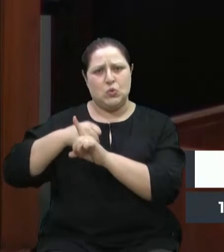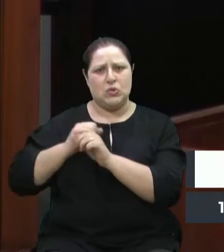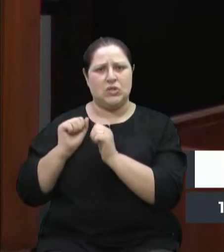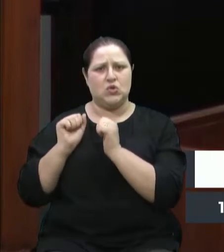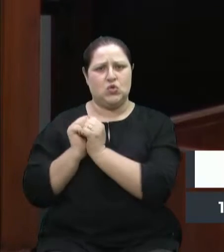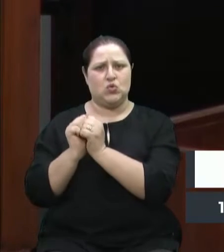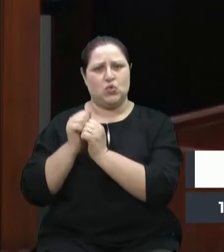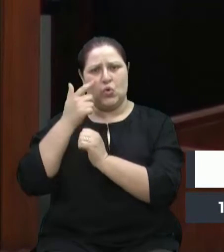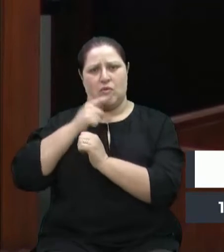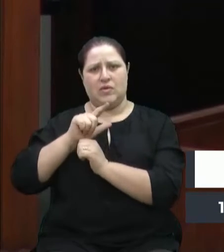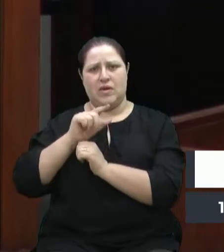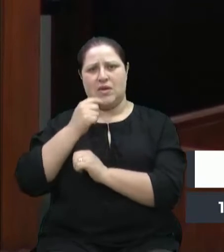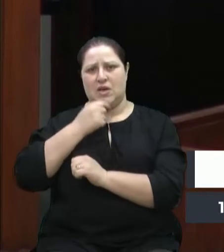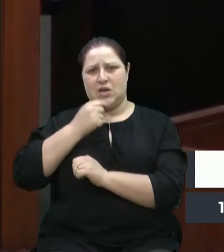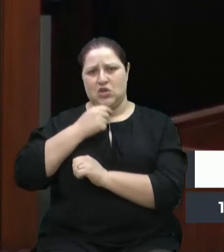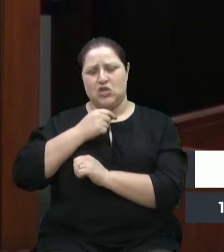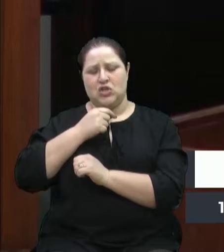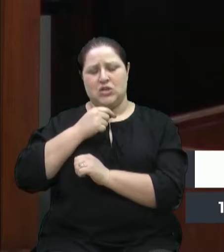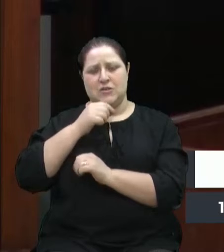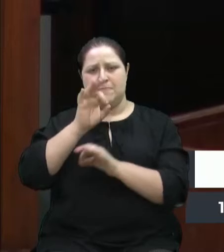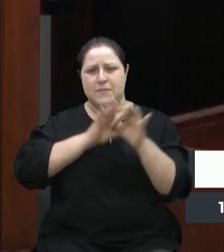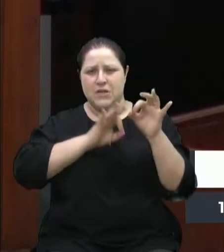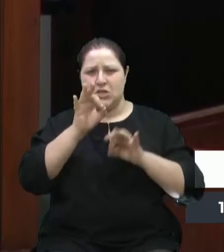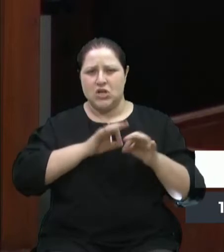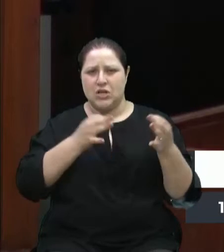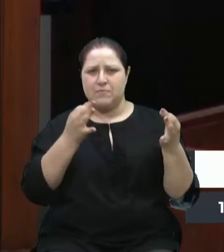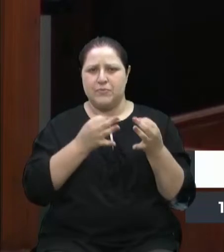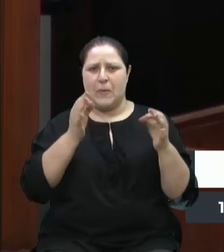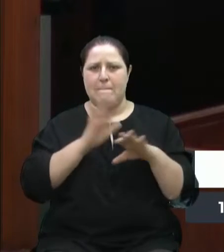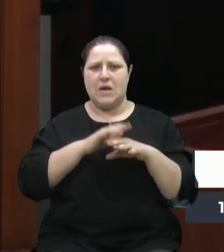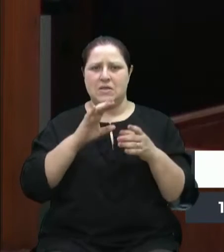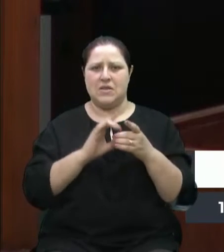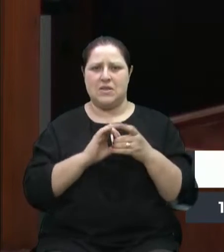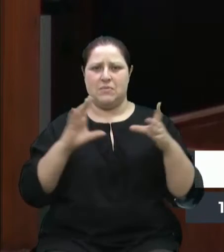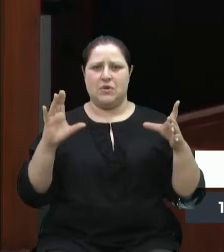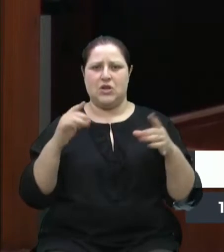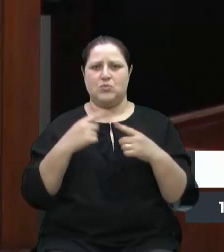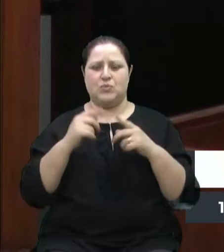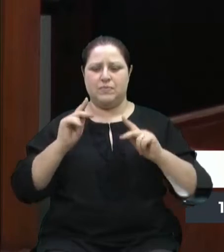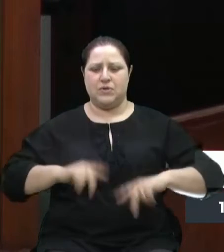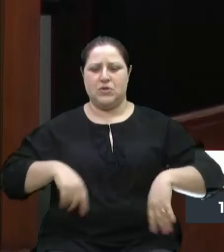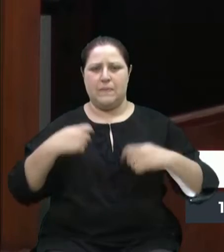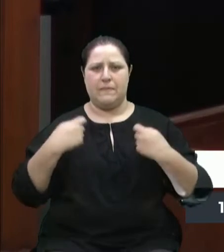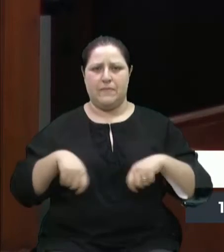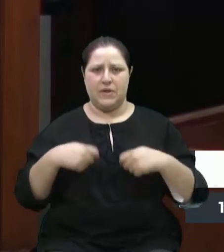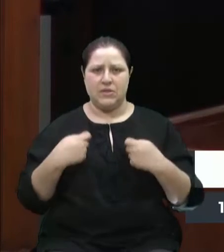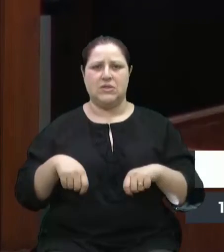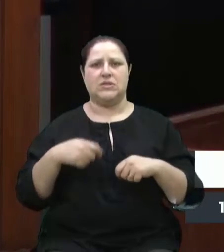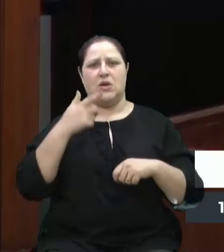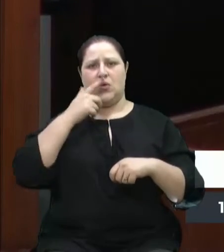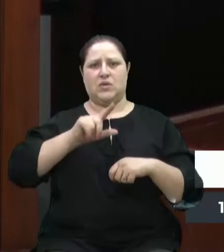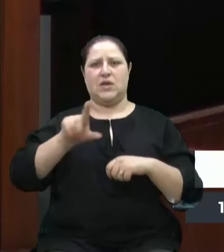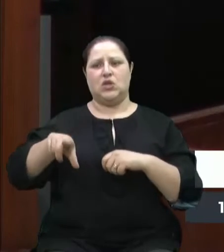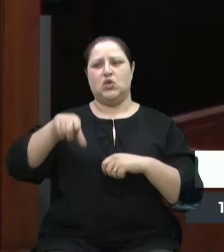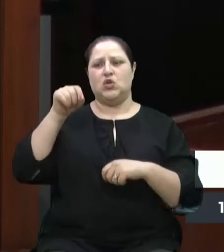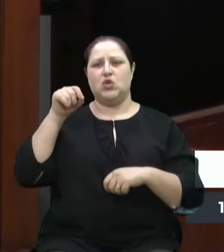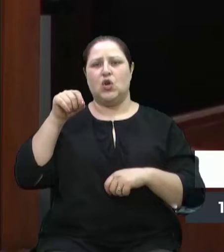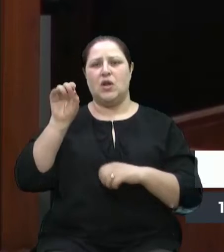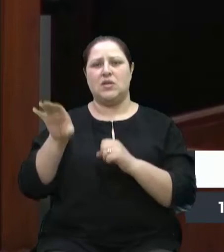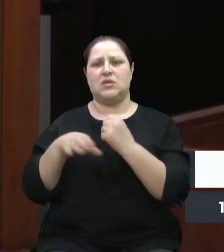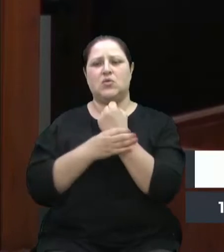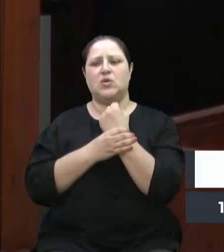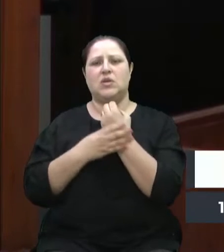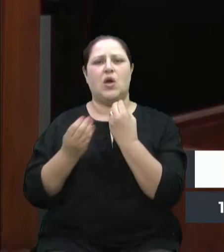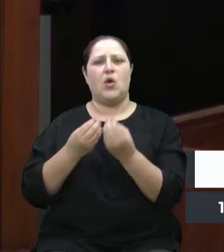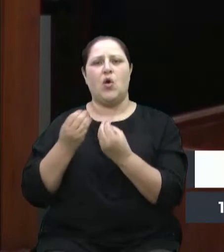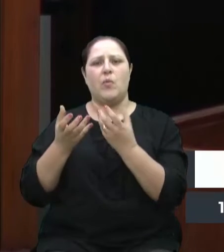uma cidade bem planejada e mais democrática, porque as pessoas precisam poder escolher com segurança de que